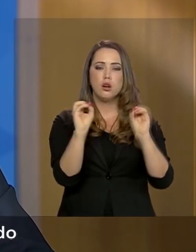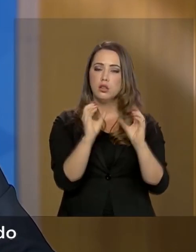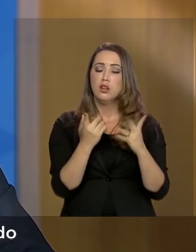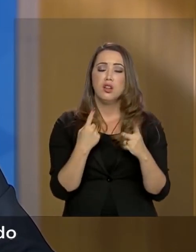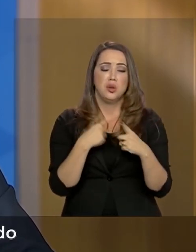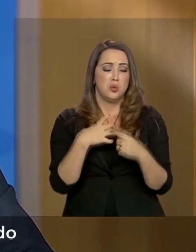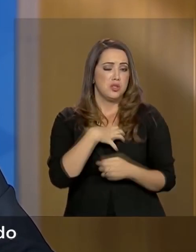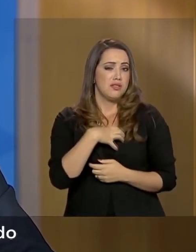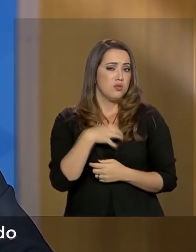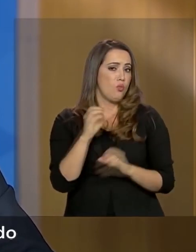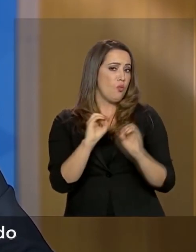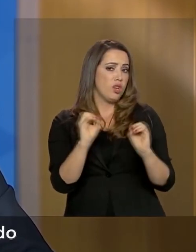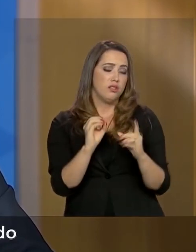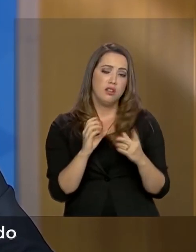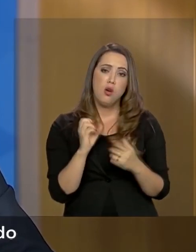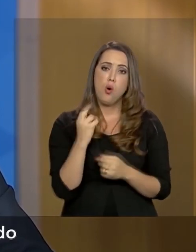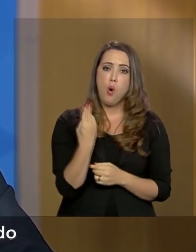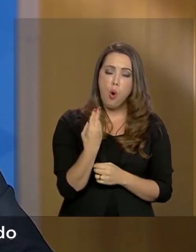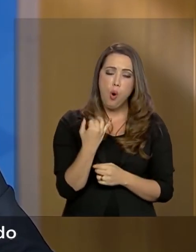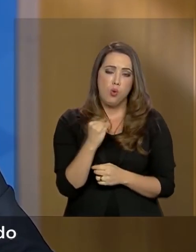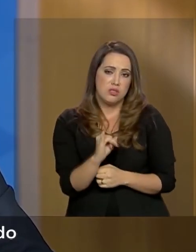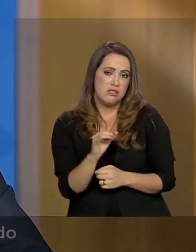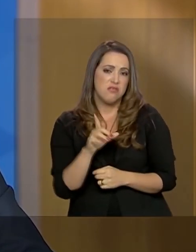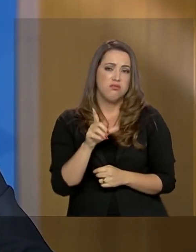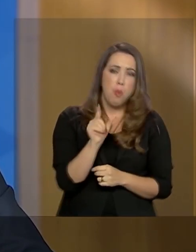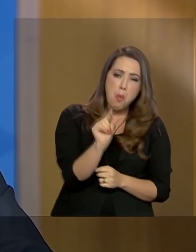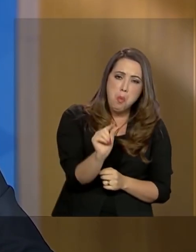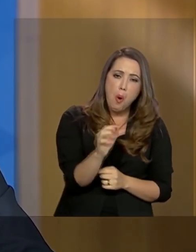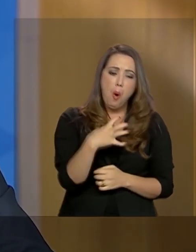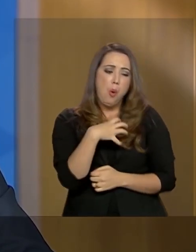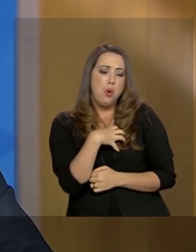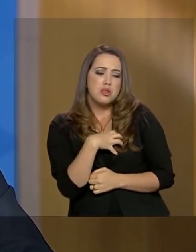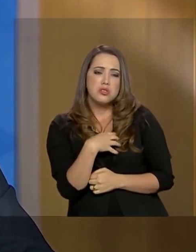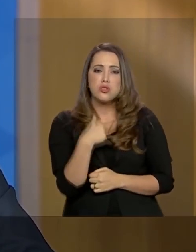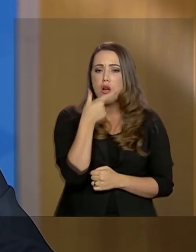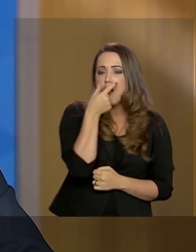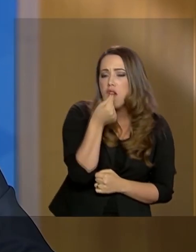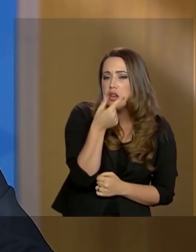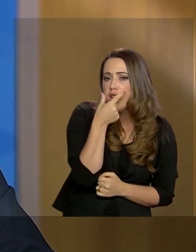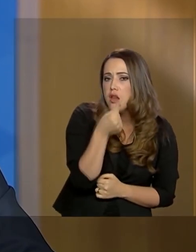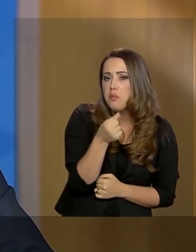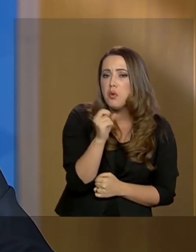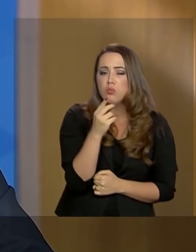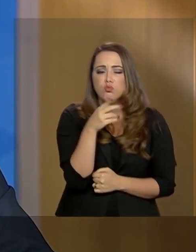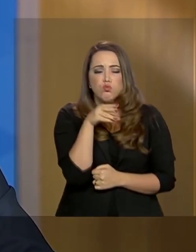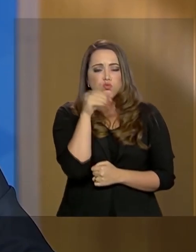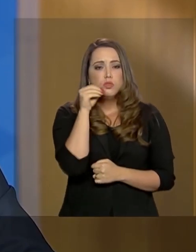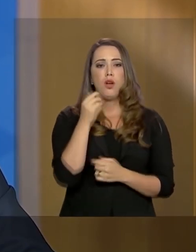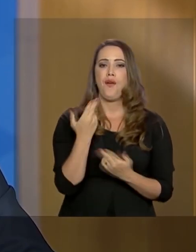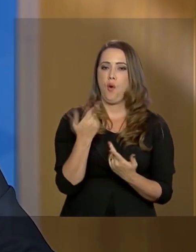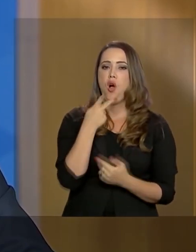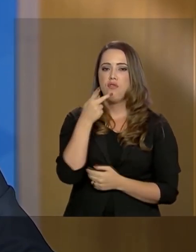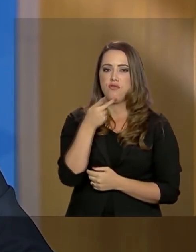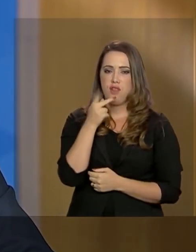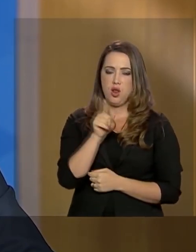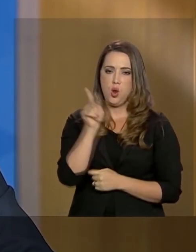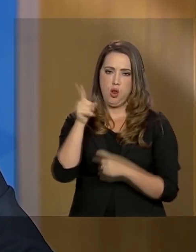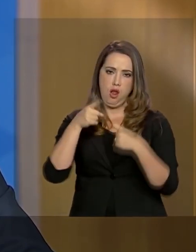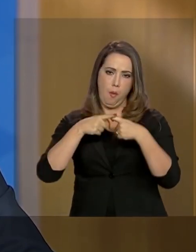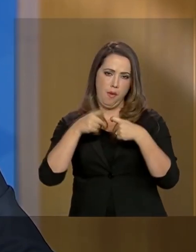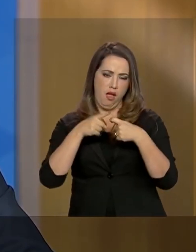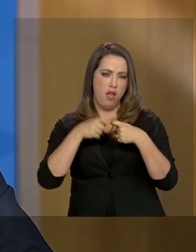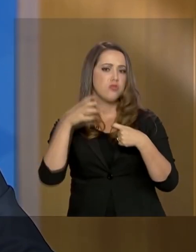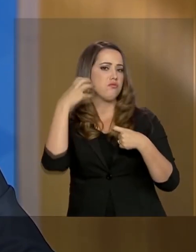inteiro, demoraria anos e custaria bilhões. Nós nem temos tempo, nem recurso para isso. Esse é que é o fato.